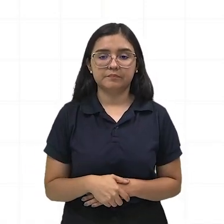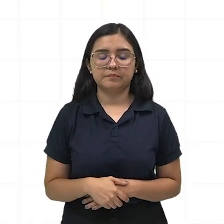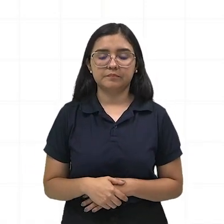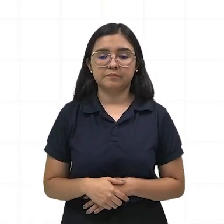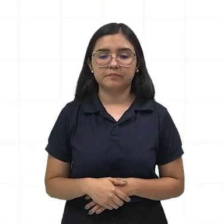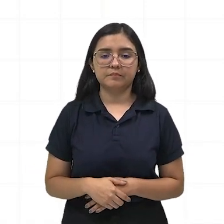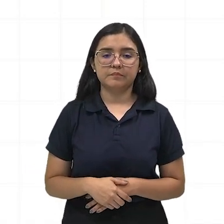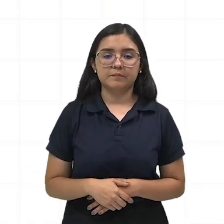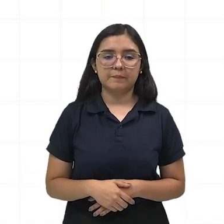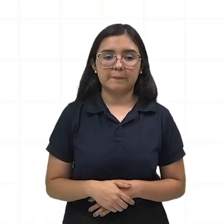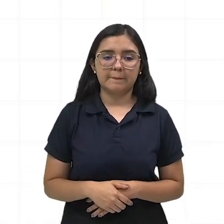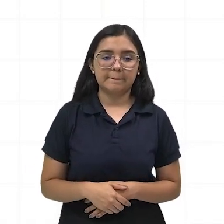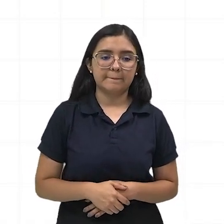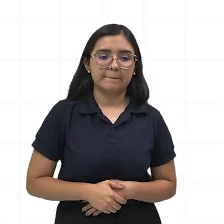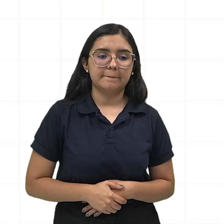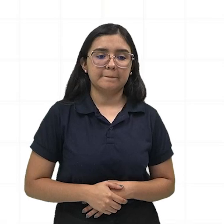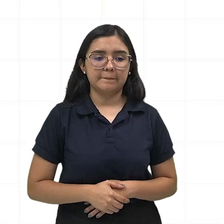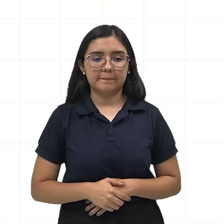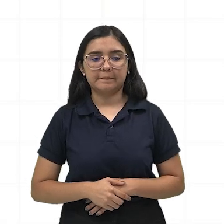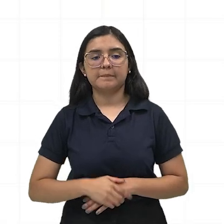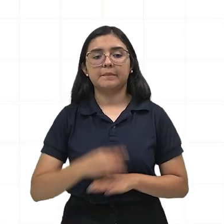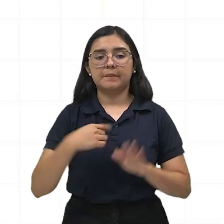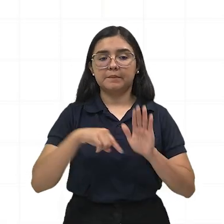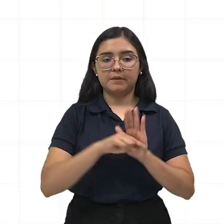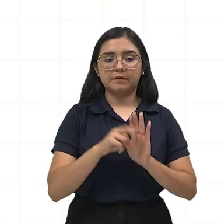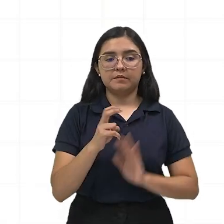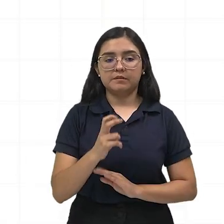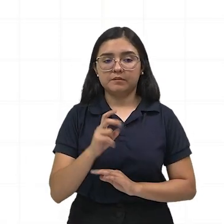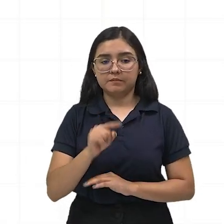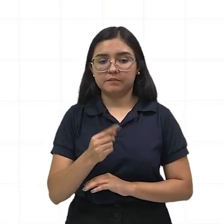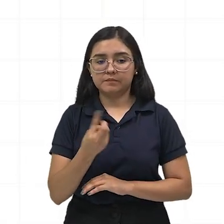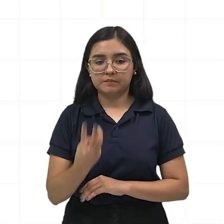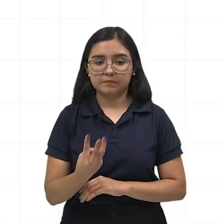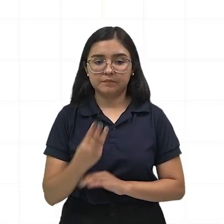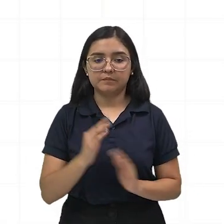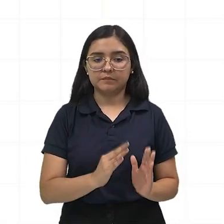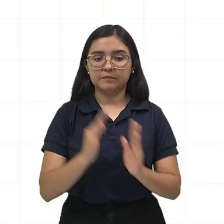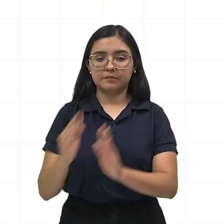que temos aqui, ó, -5